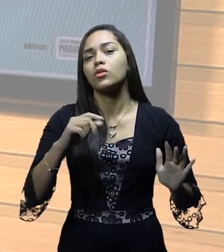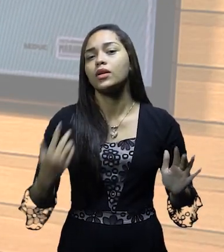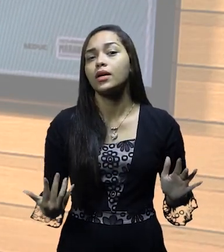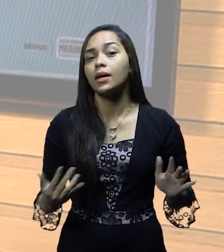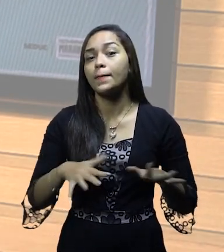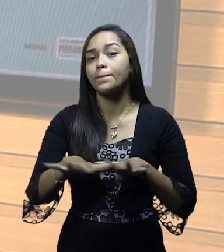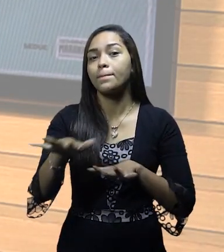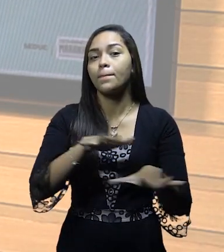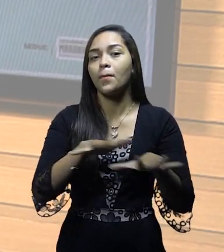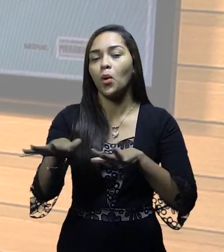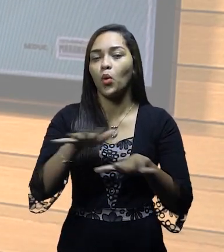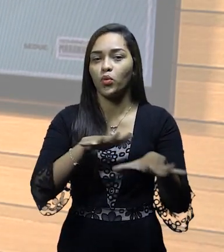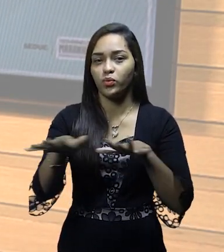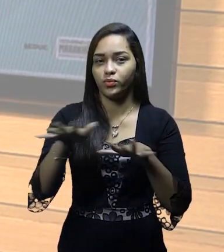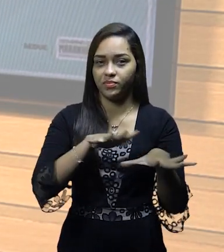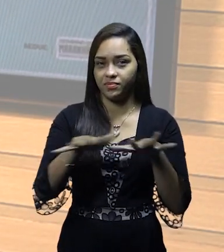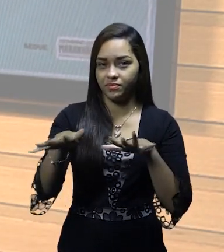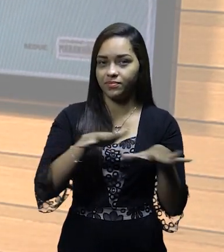indicar